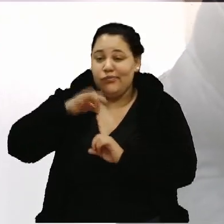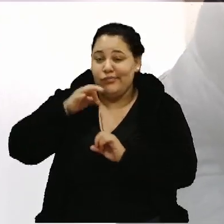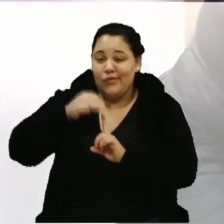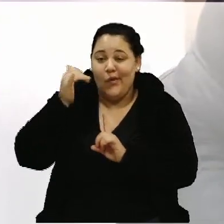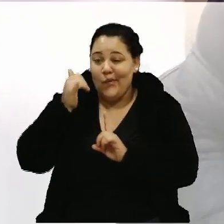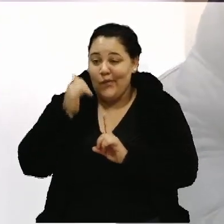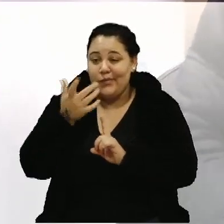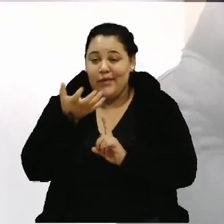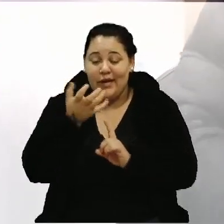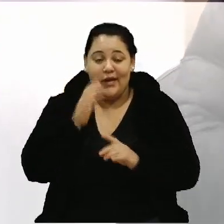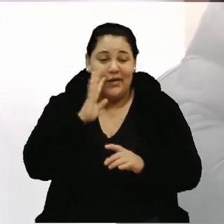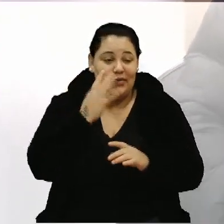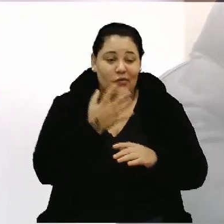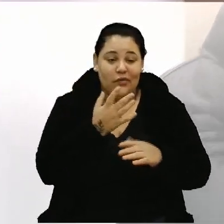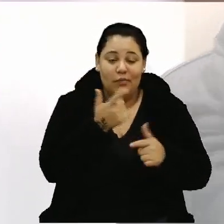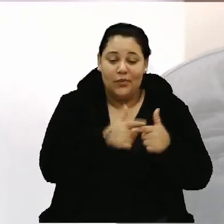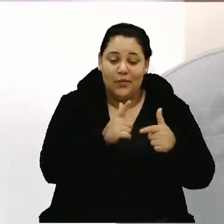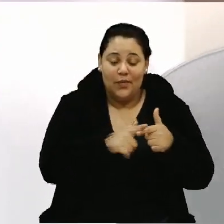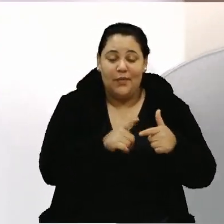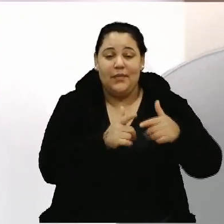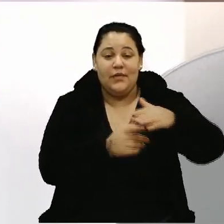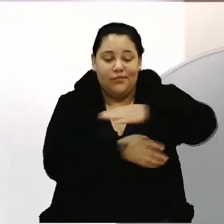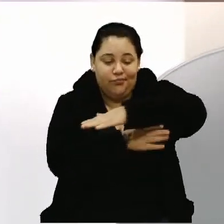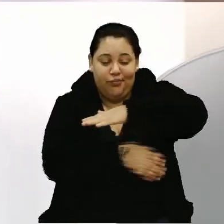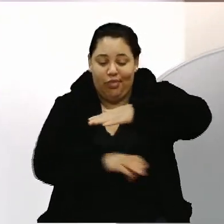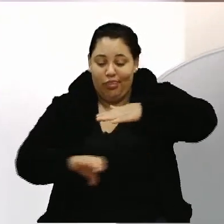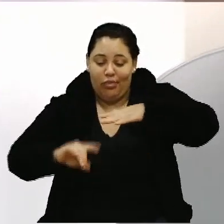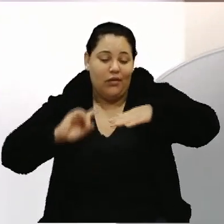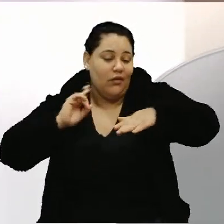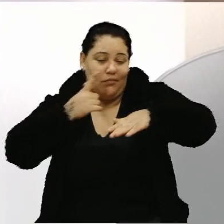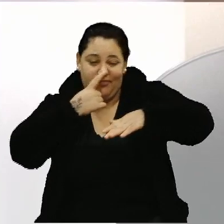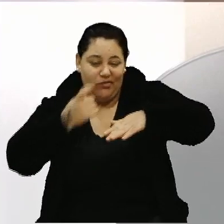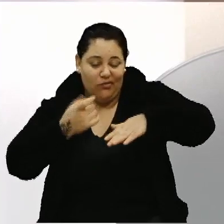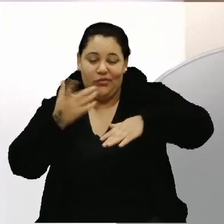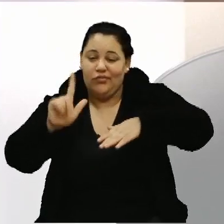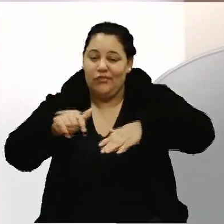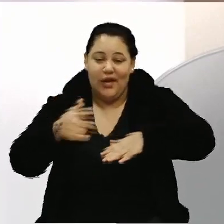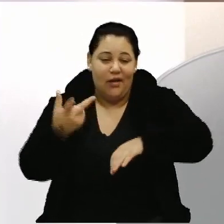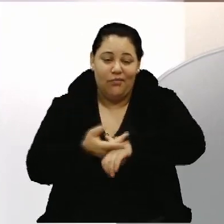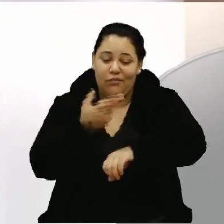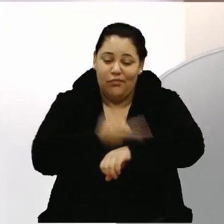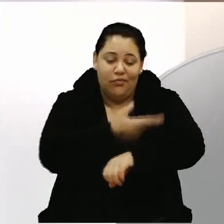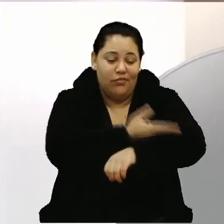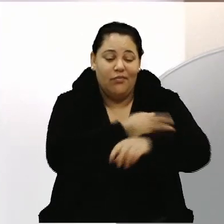esgoto, a roçada, as manutenções.